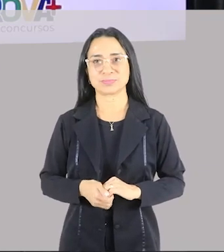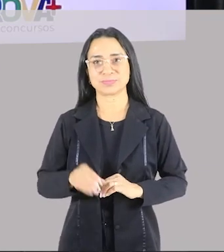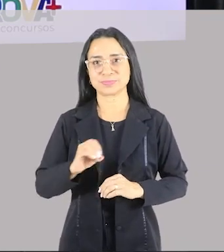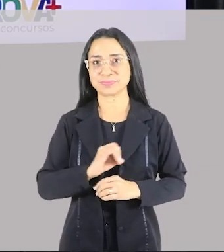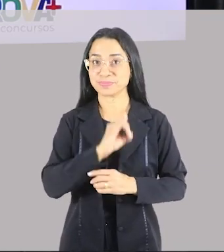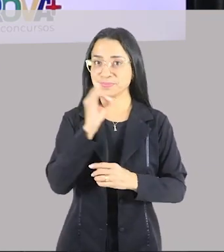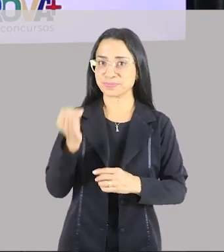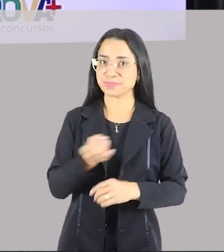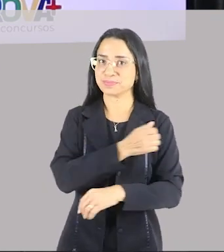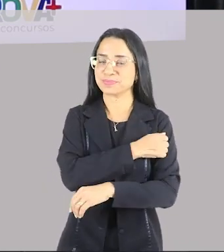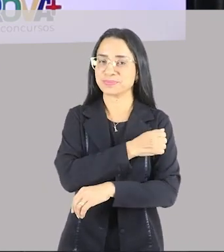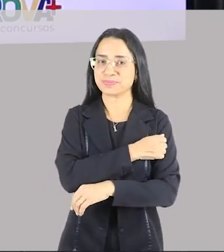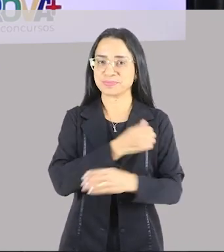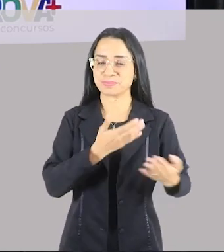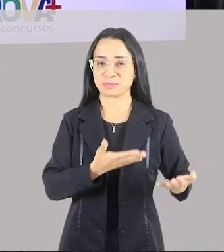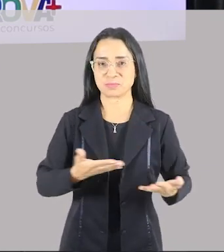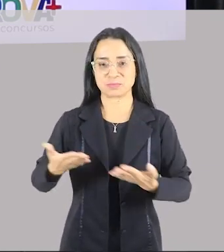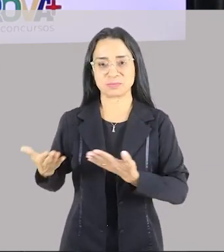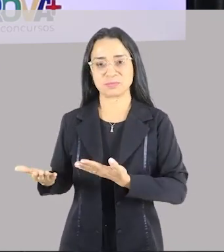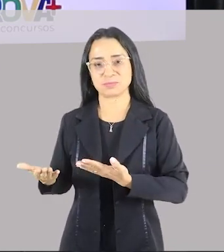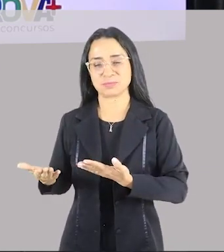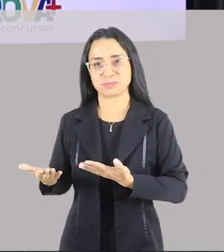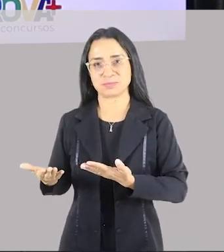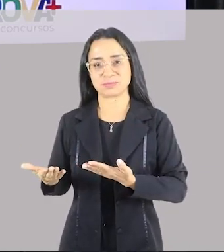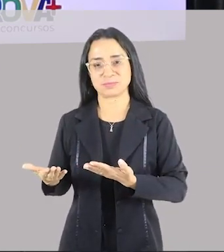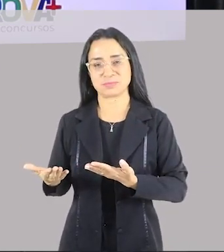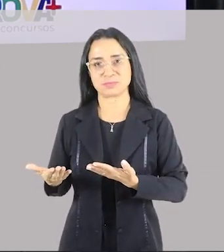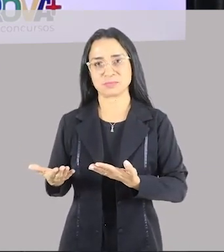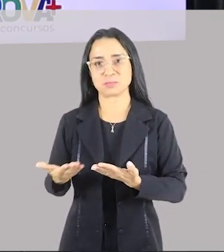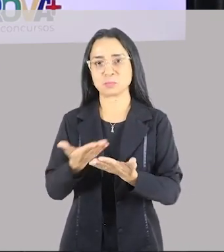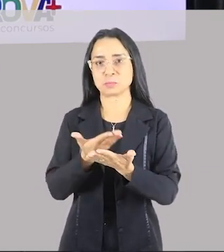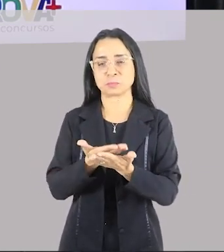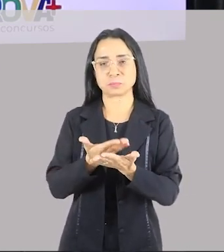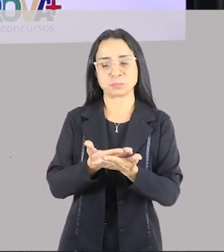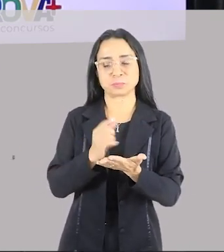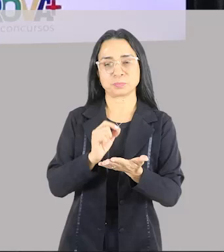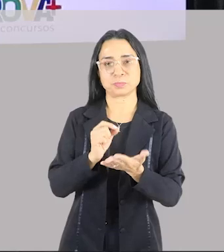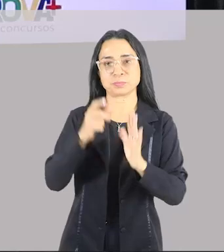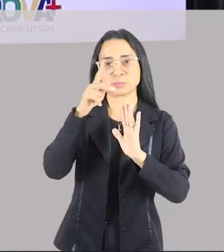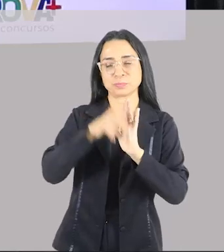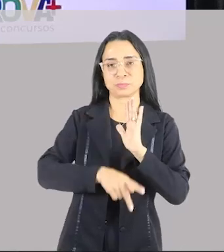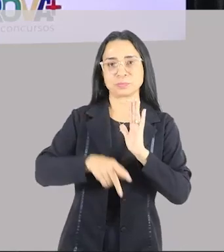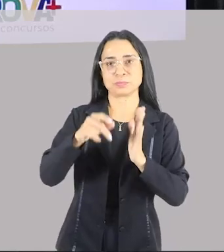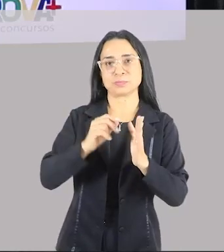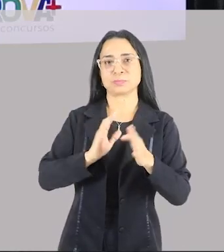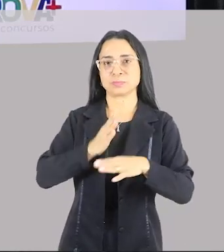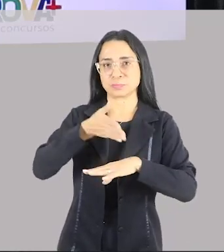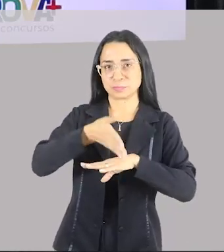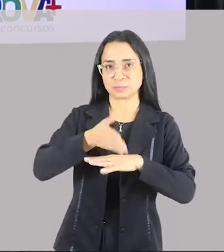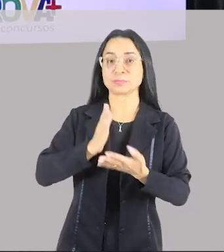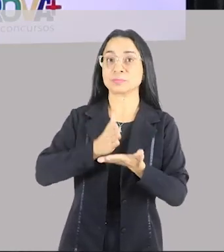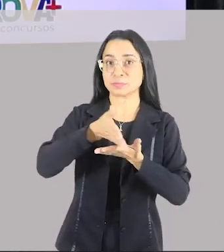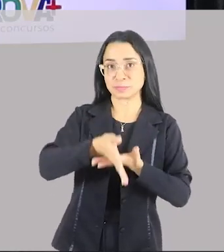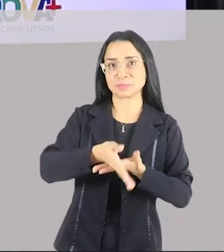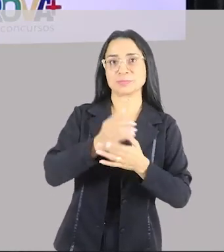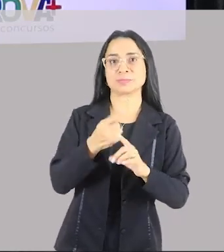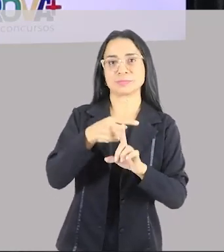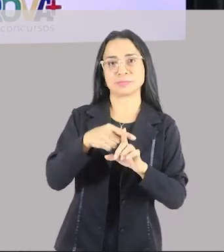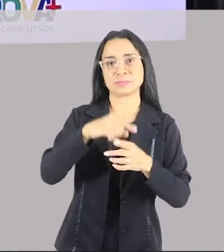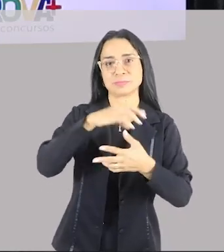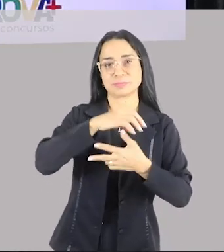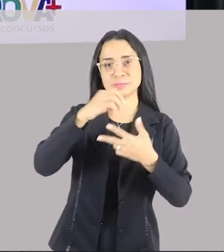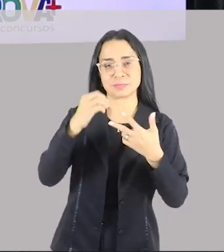Senhoras e senhores, bem-vindos, bem-vindas a mais uma aula do projeto Aprova Mais, Enem dos